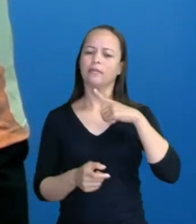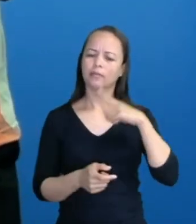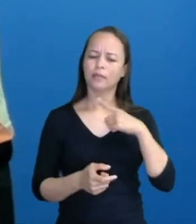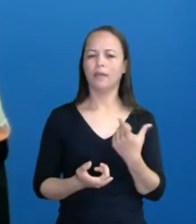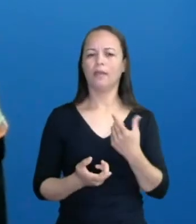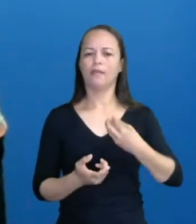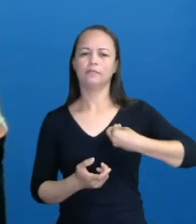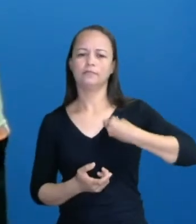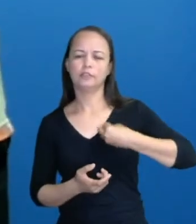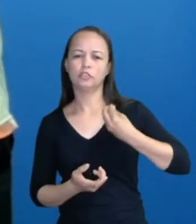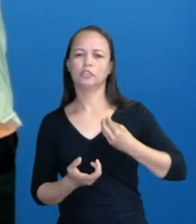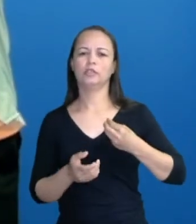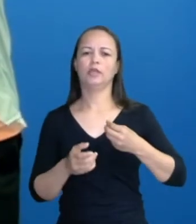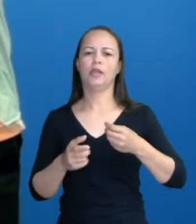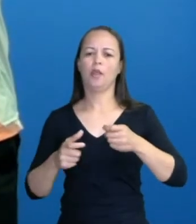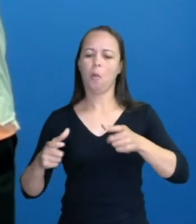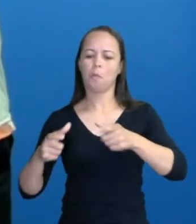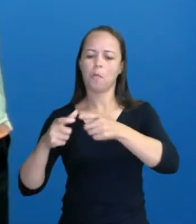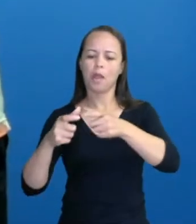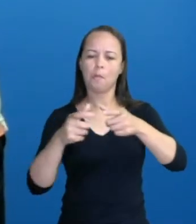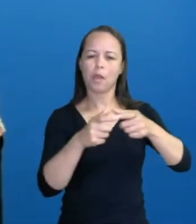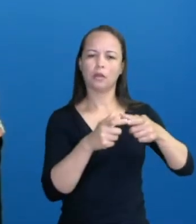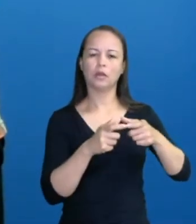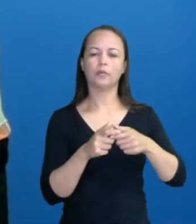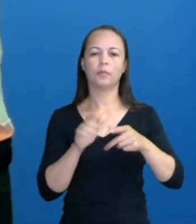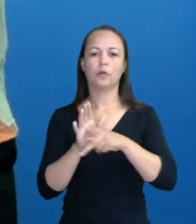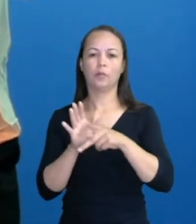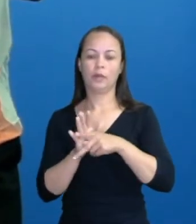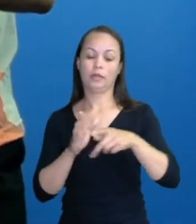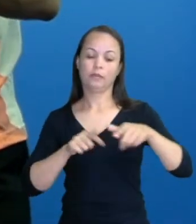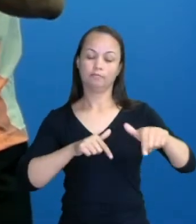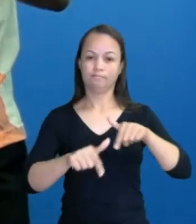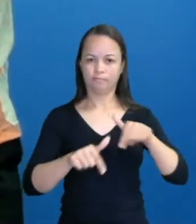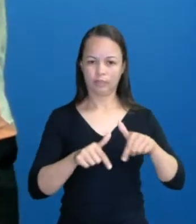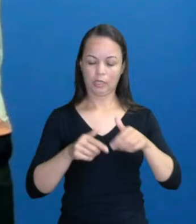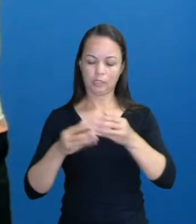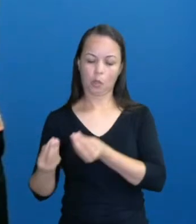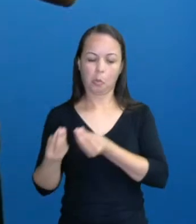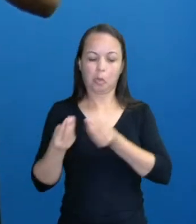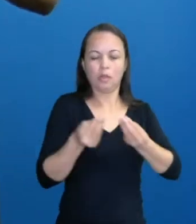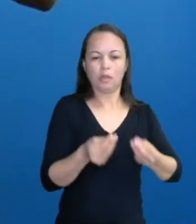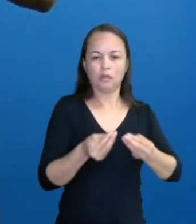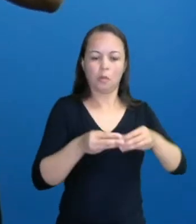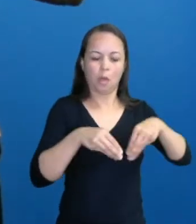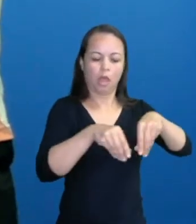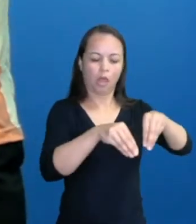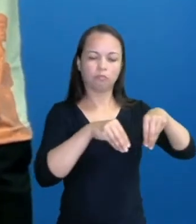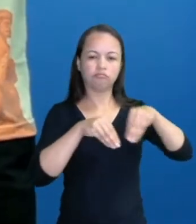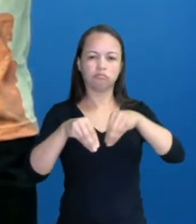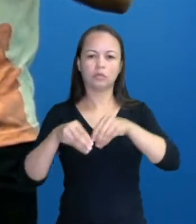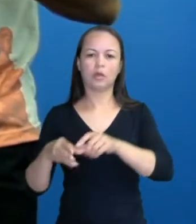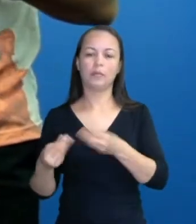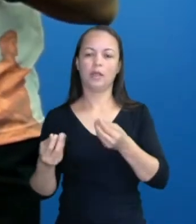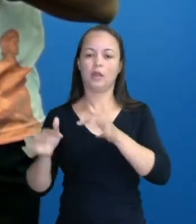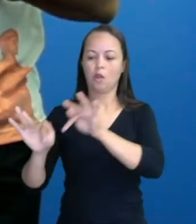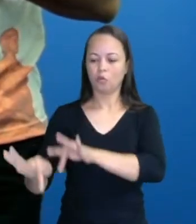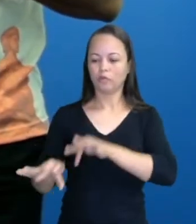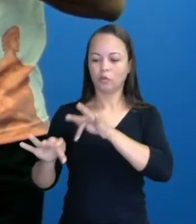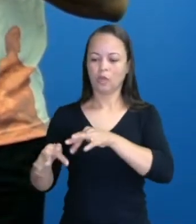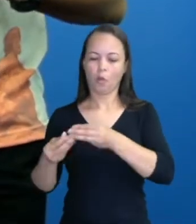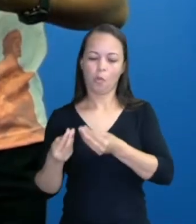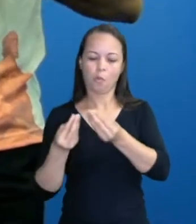pequenas propriedades dos servos, que são cedidas pelo senhor feudal, pelo dono da